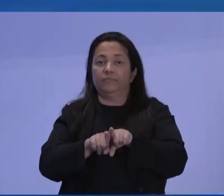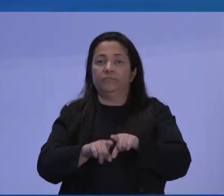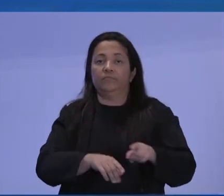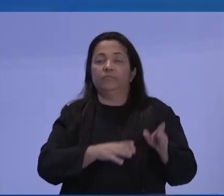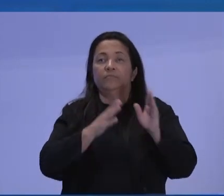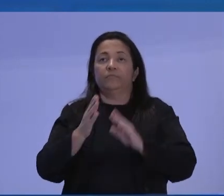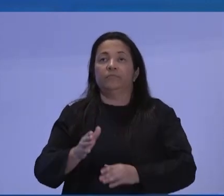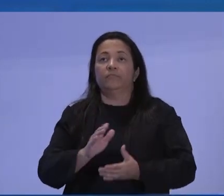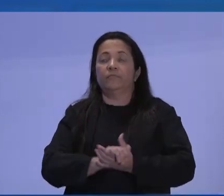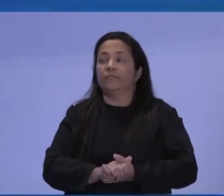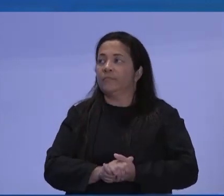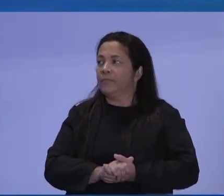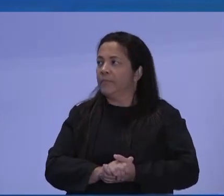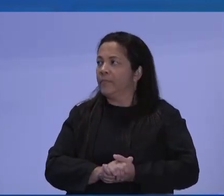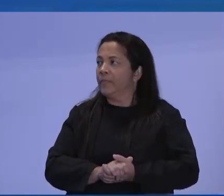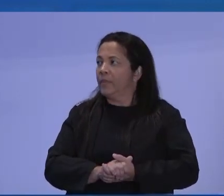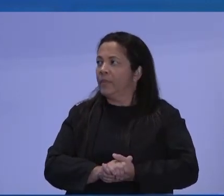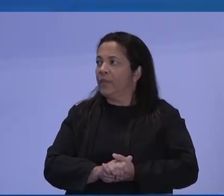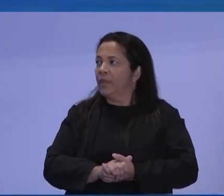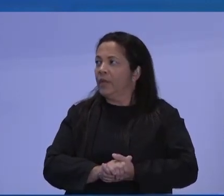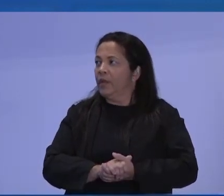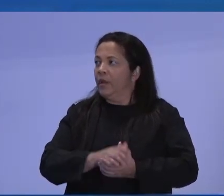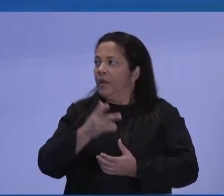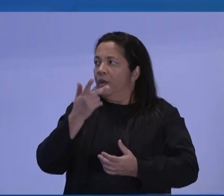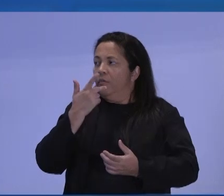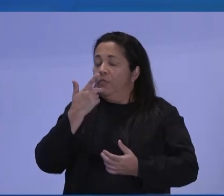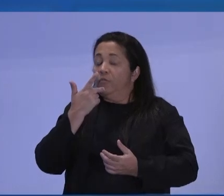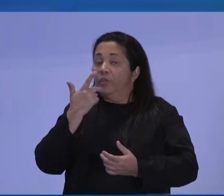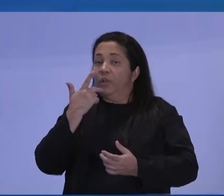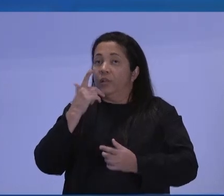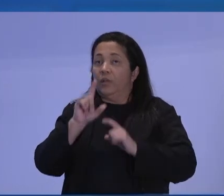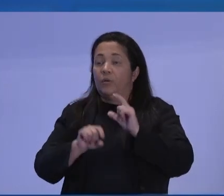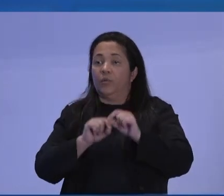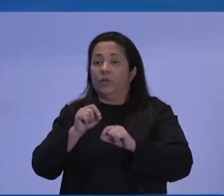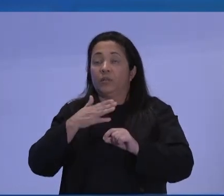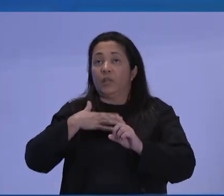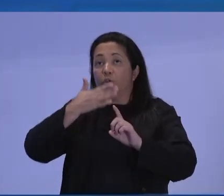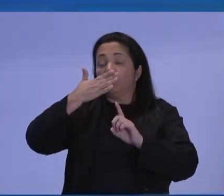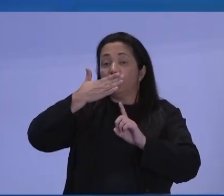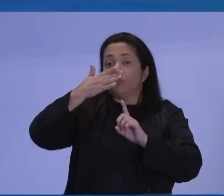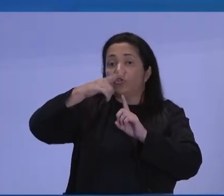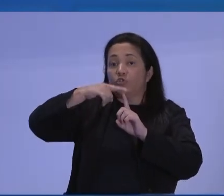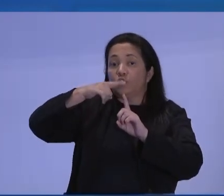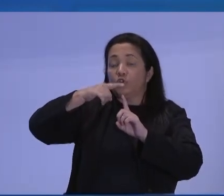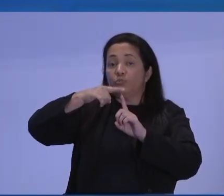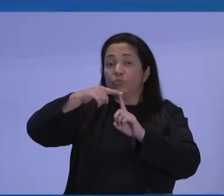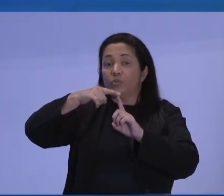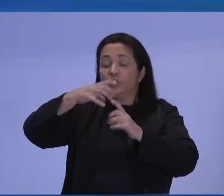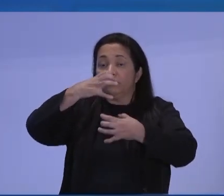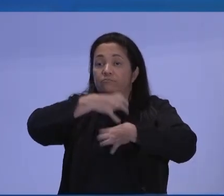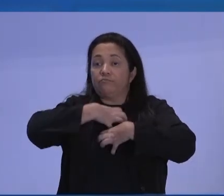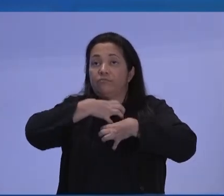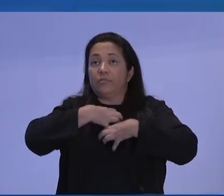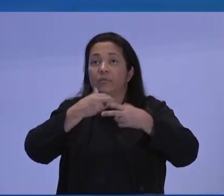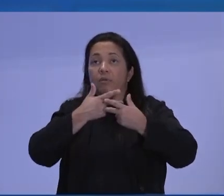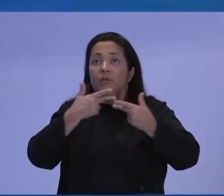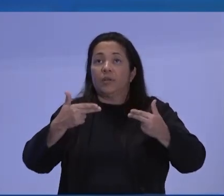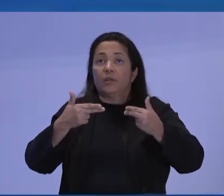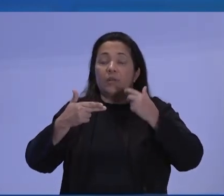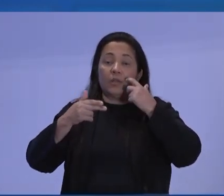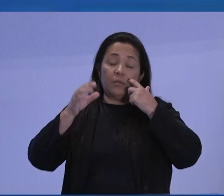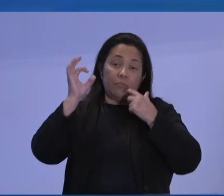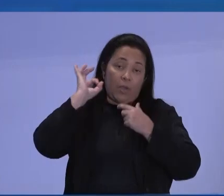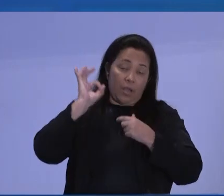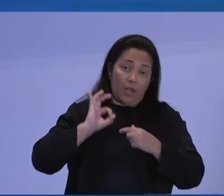Então, eu começo falando aqui, vou dividir pelas formas clínicas da hanseníase. Primeiramente, a pitiríase alba, que